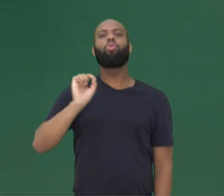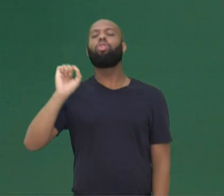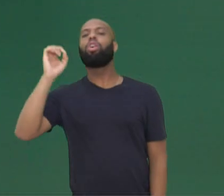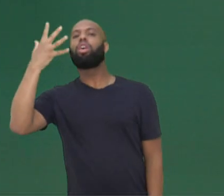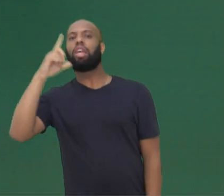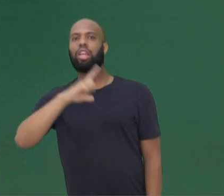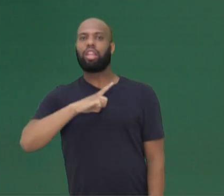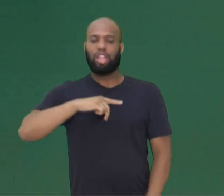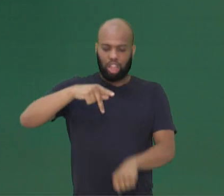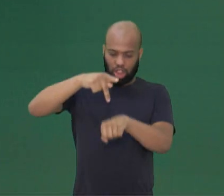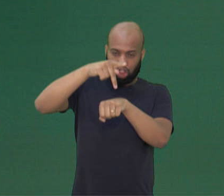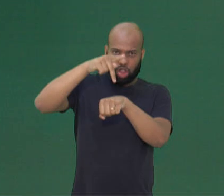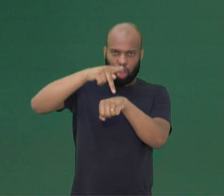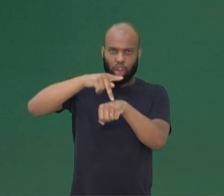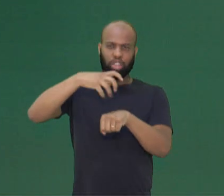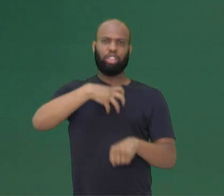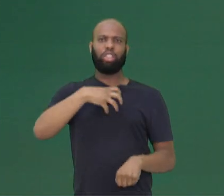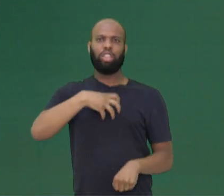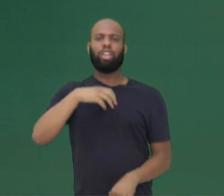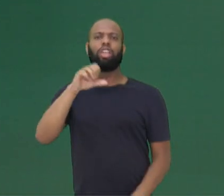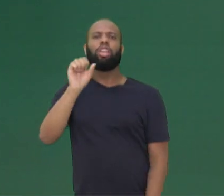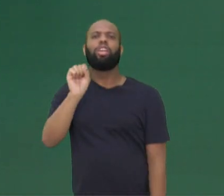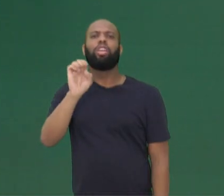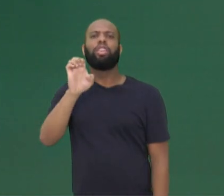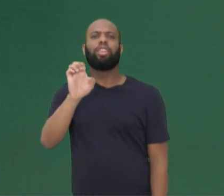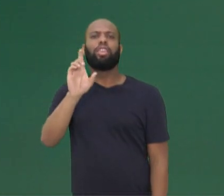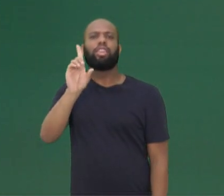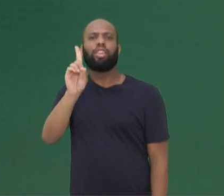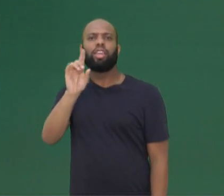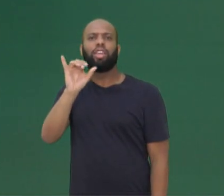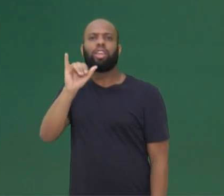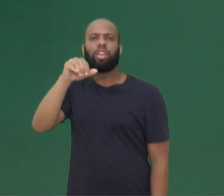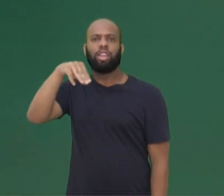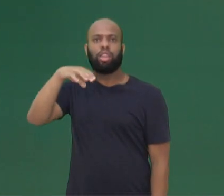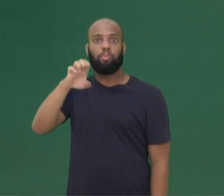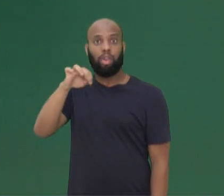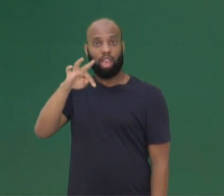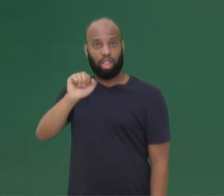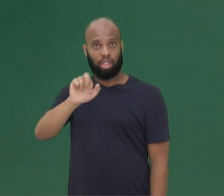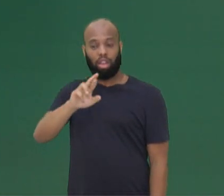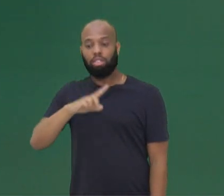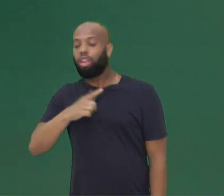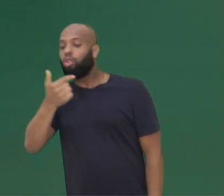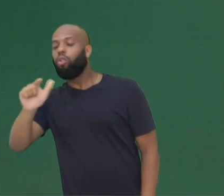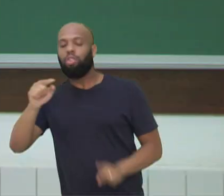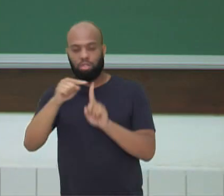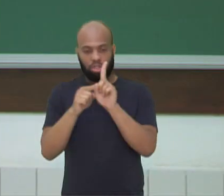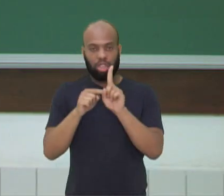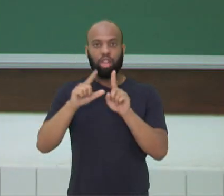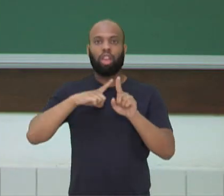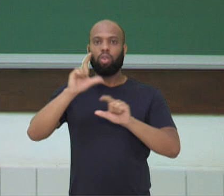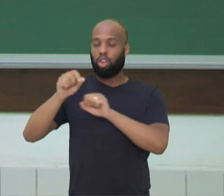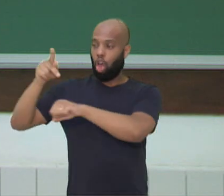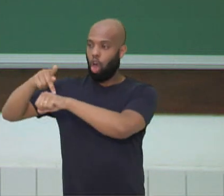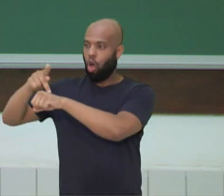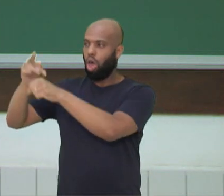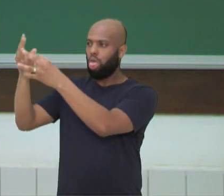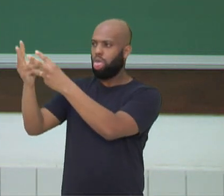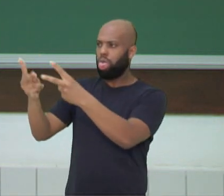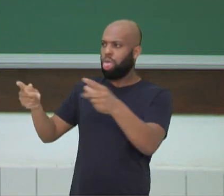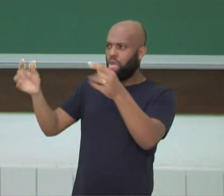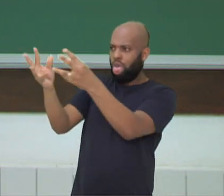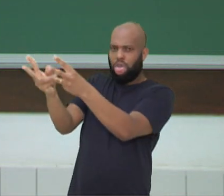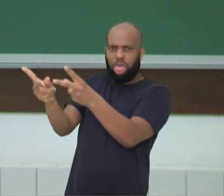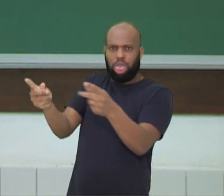uma rocha do tipo sedimentar? Eu tenho outros tipos de rocha e eu tenho o desgaste delas. Eu tenho